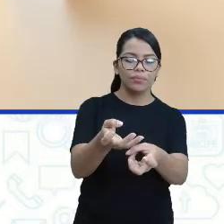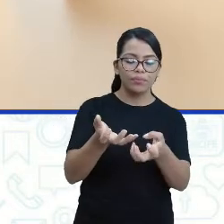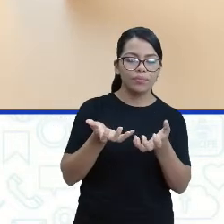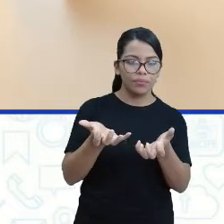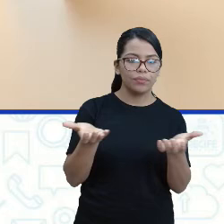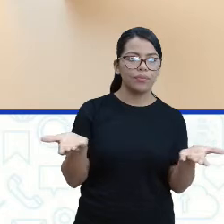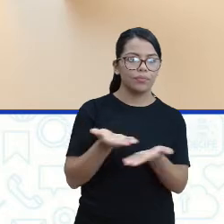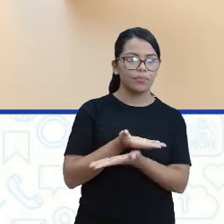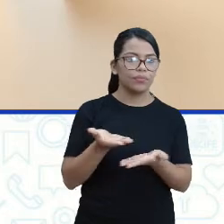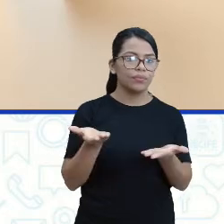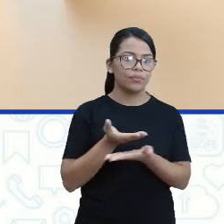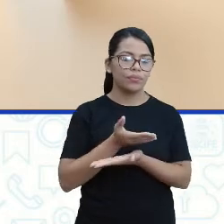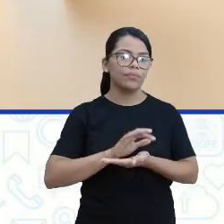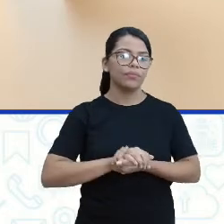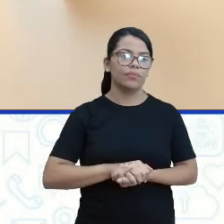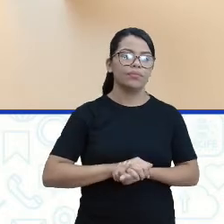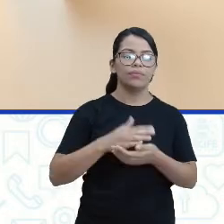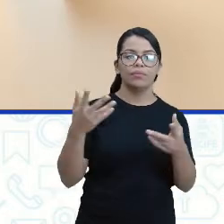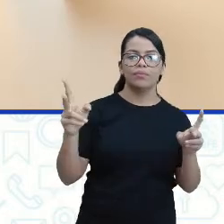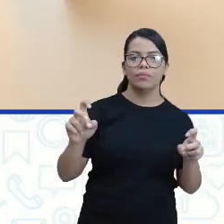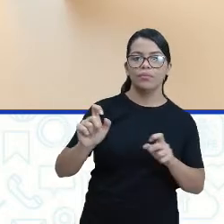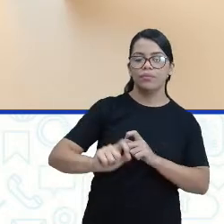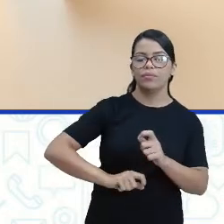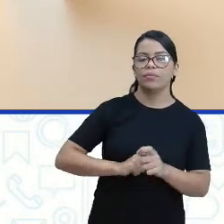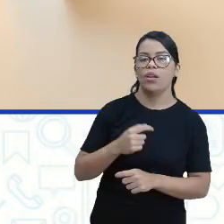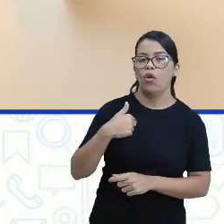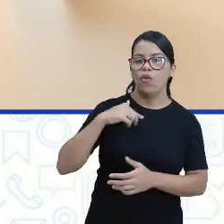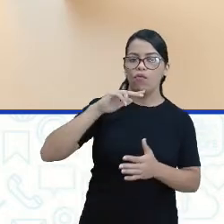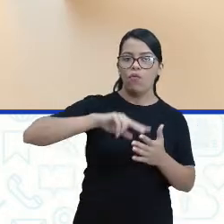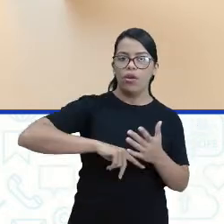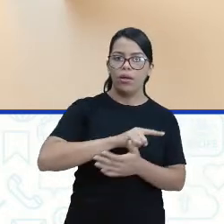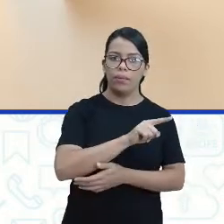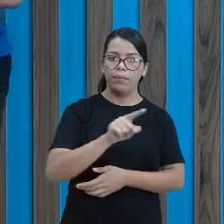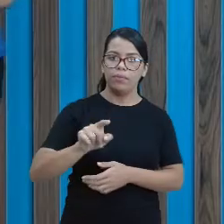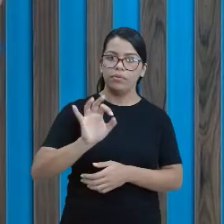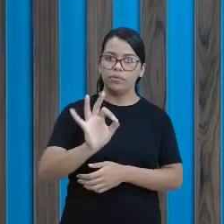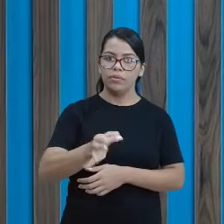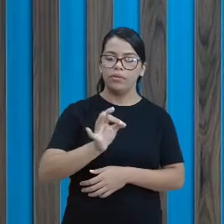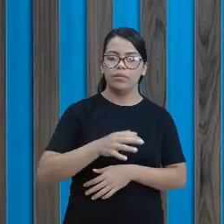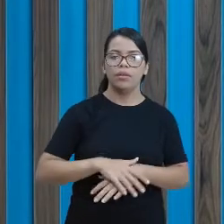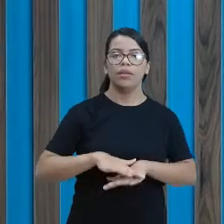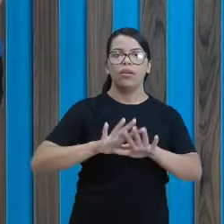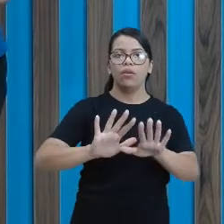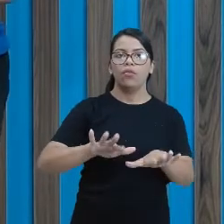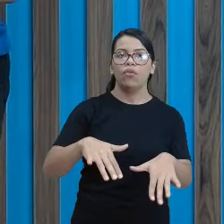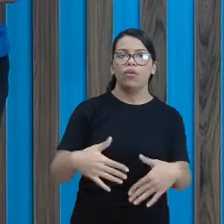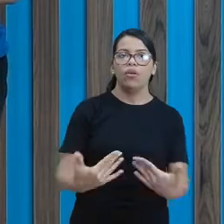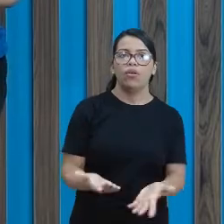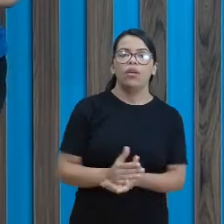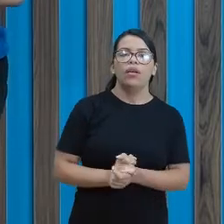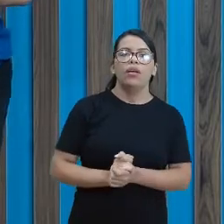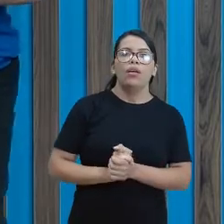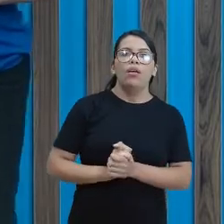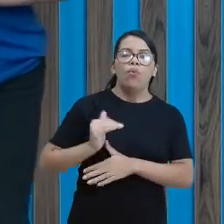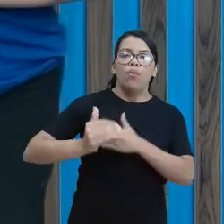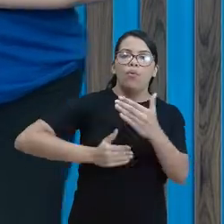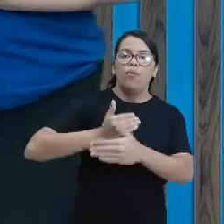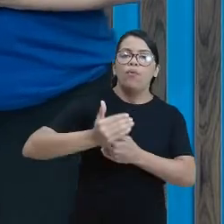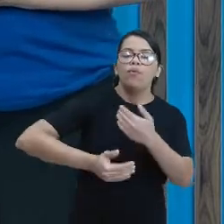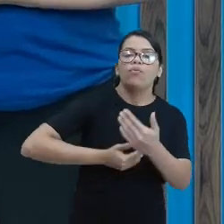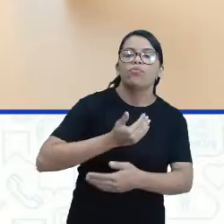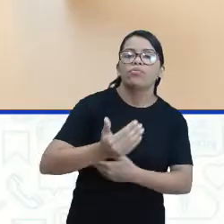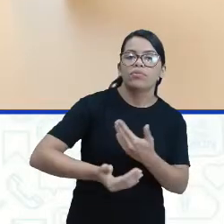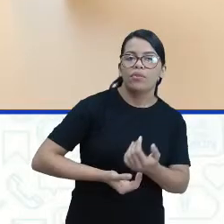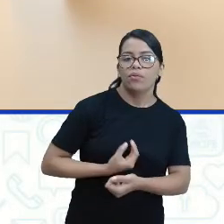aqui nessa questão. Vou ler para vocês, tá certo? Vamos lá, ó. A evolução dos seres vivos pode ser